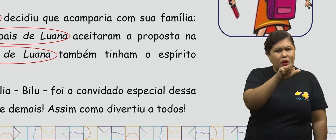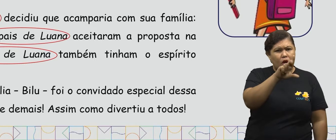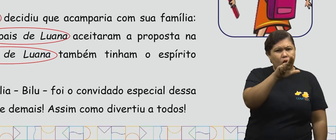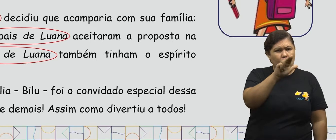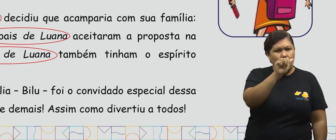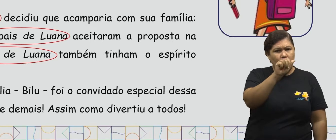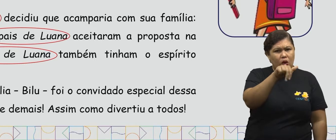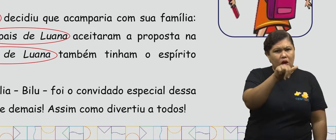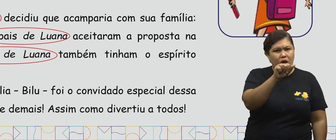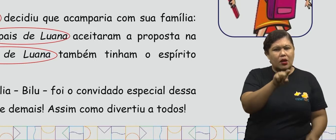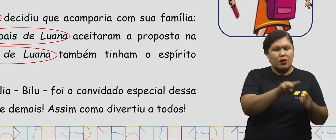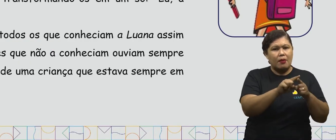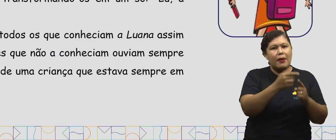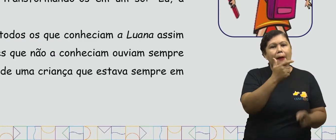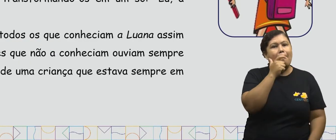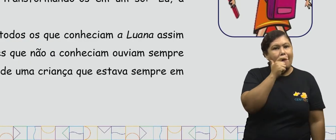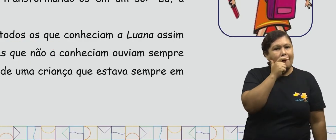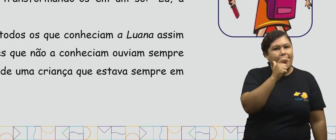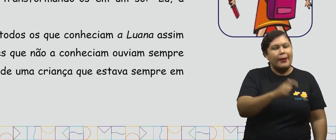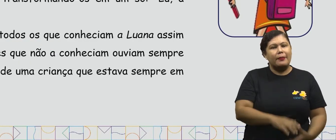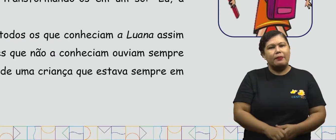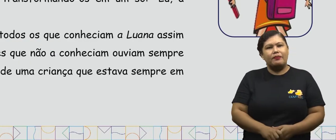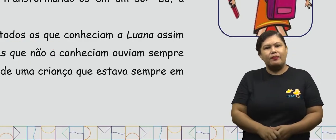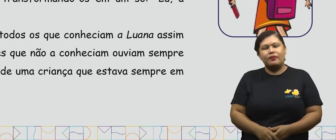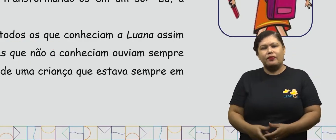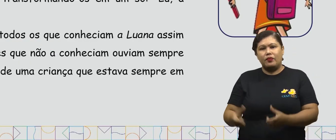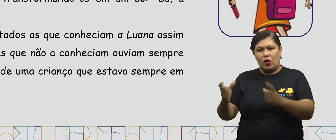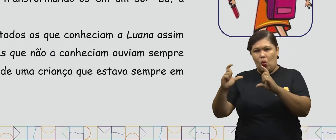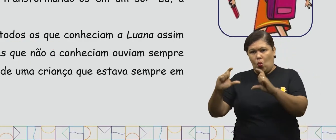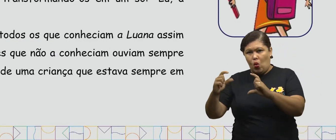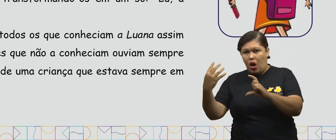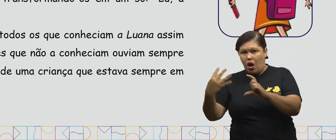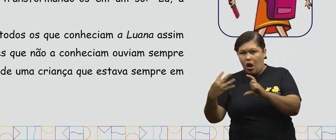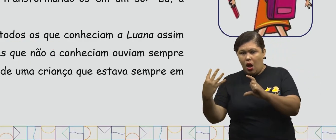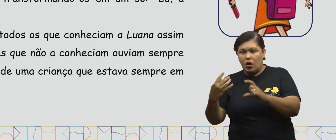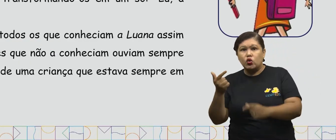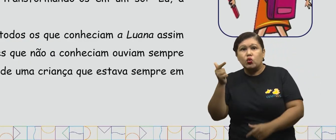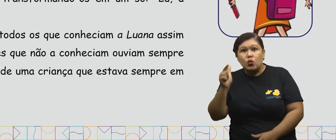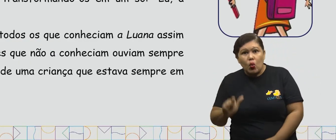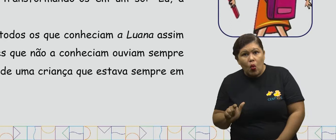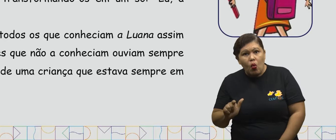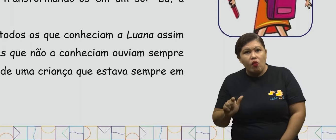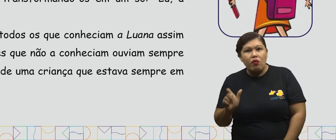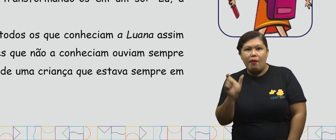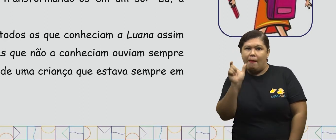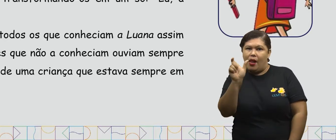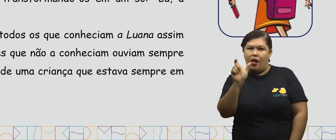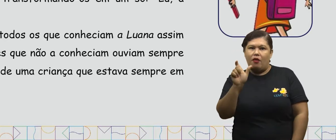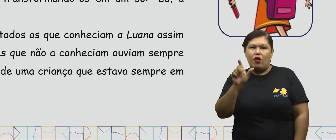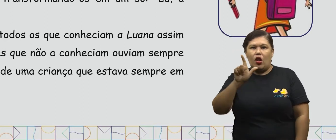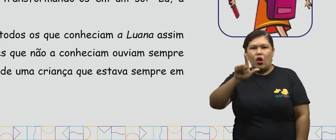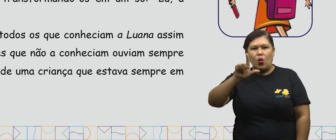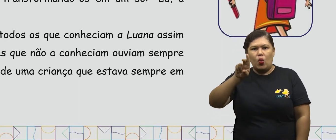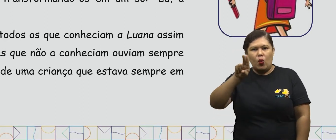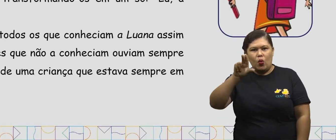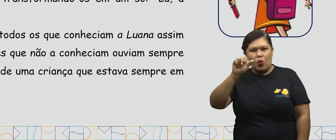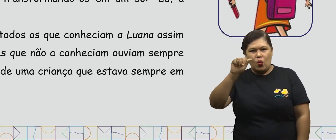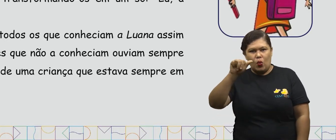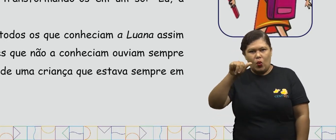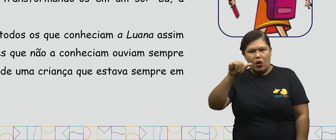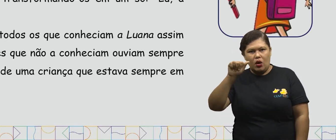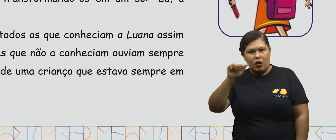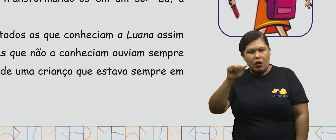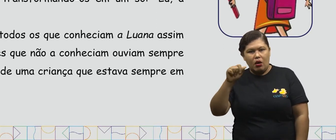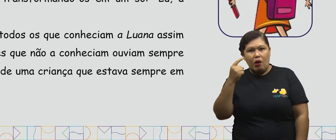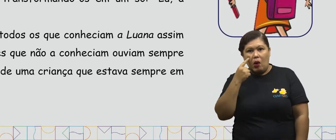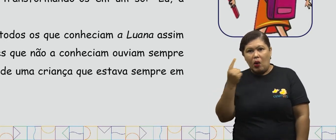e os pais também. No quarto parágrafo, lá vem ela de novo, a palavra Luana.